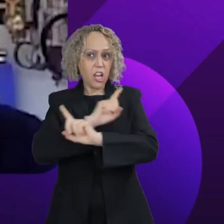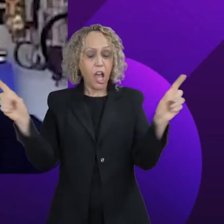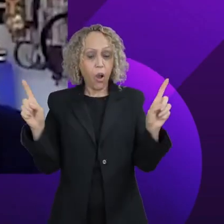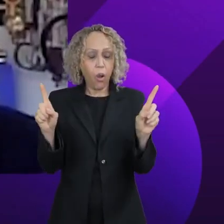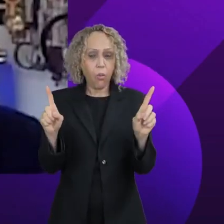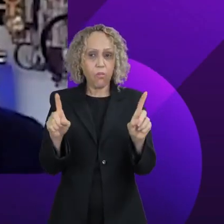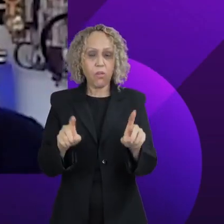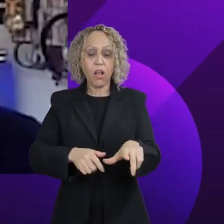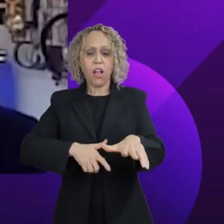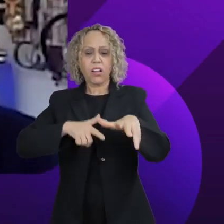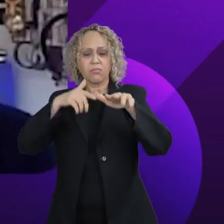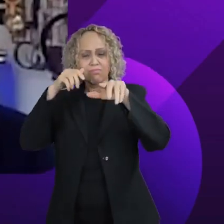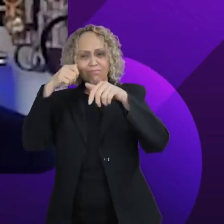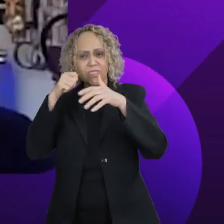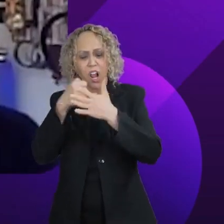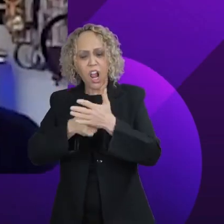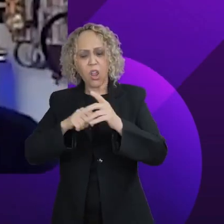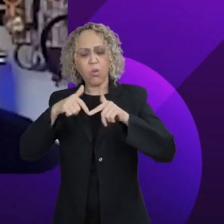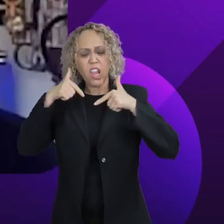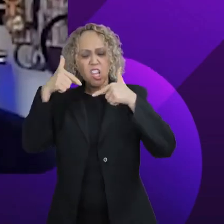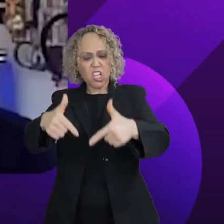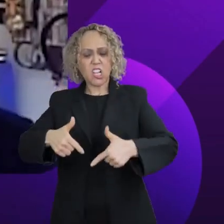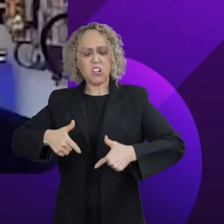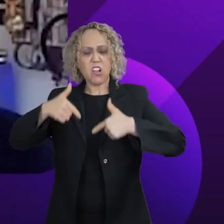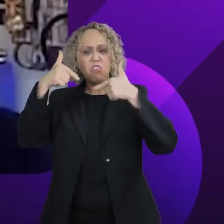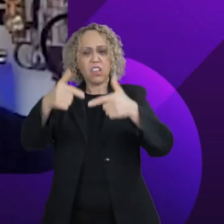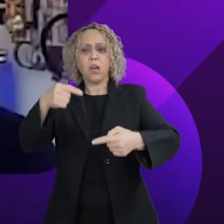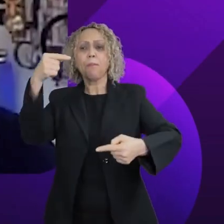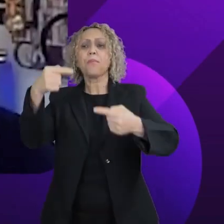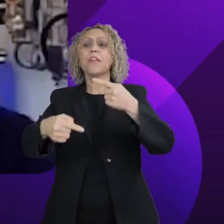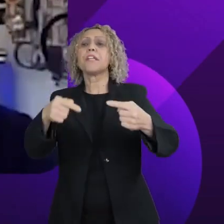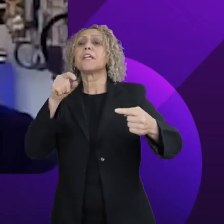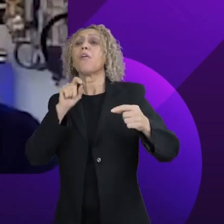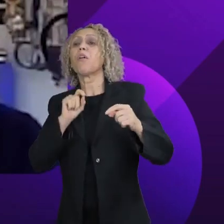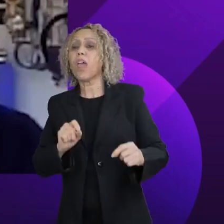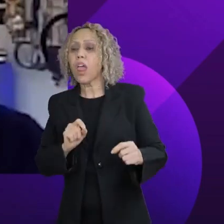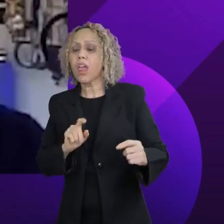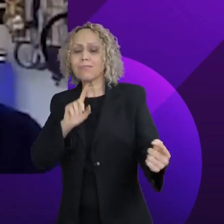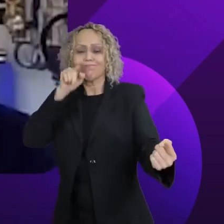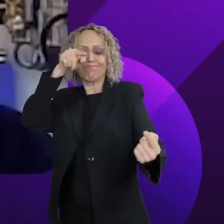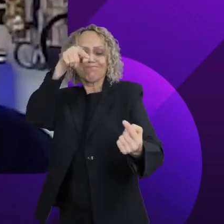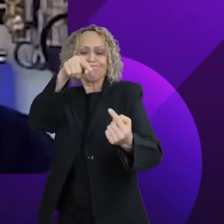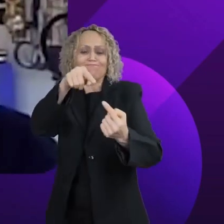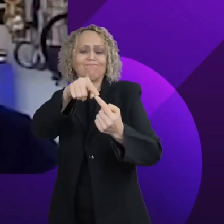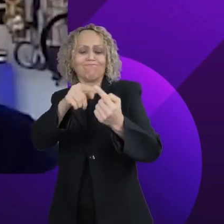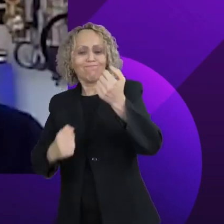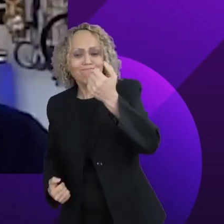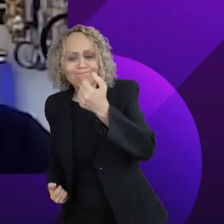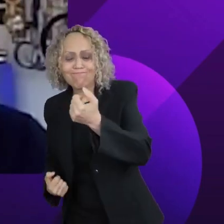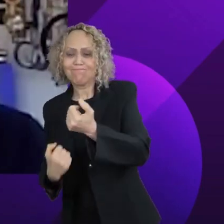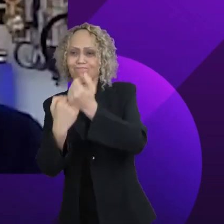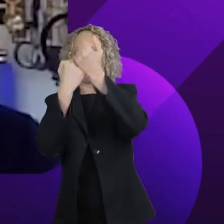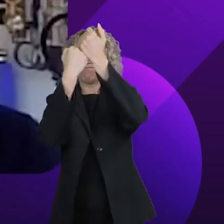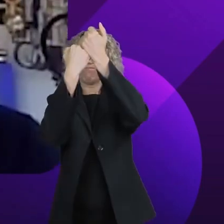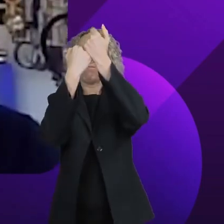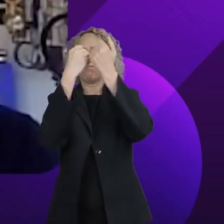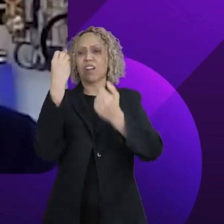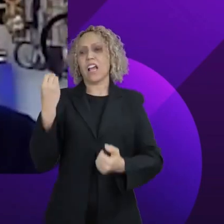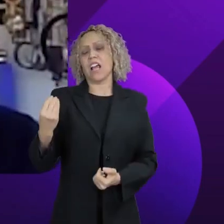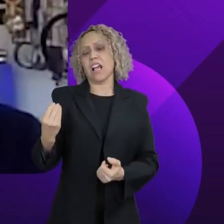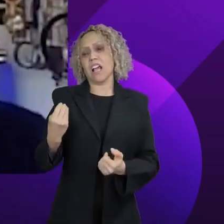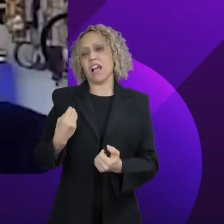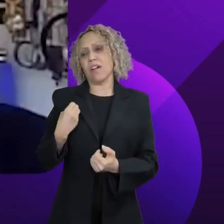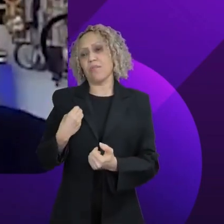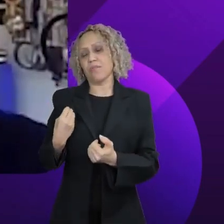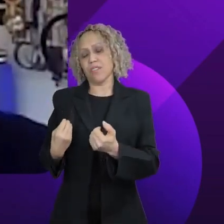voto pela vida, e é assim que tem que ser. Então, o Júlio das Pretas é como se